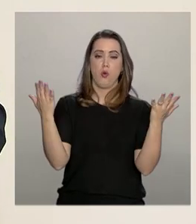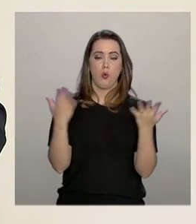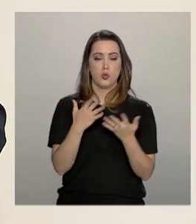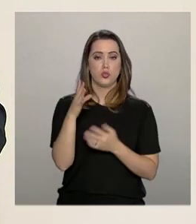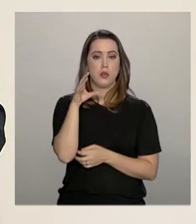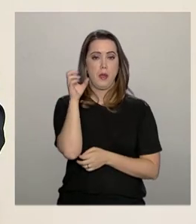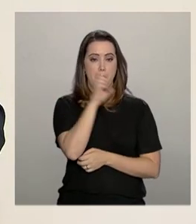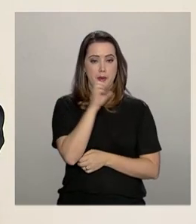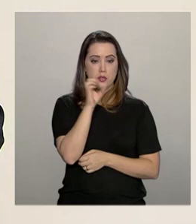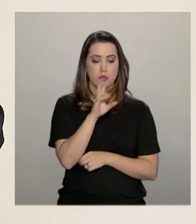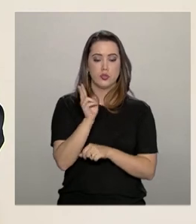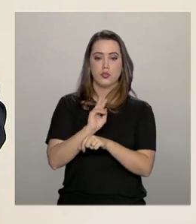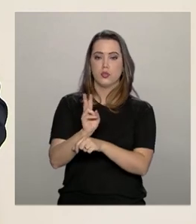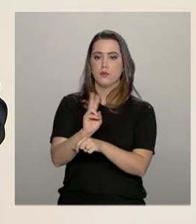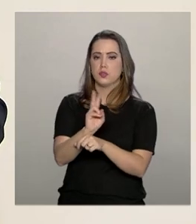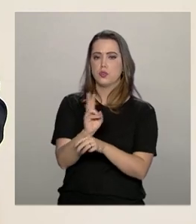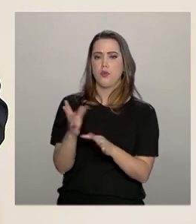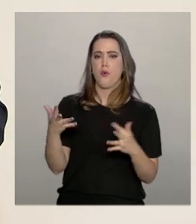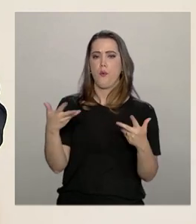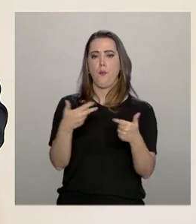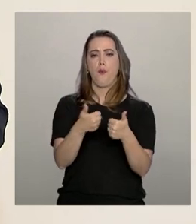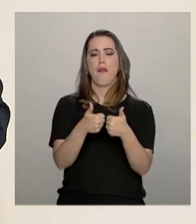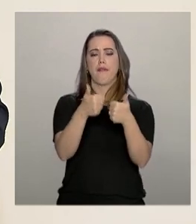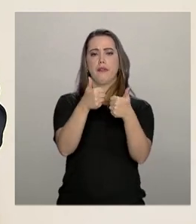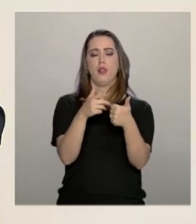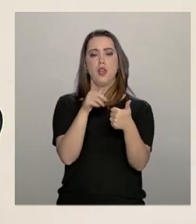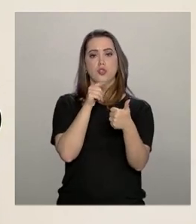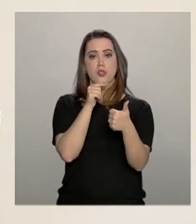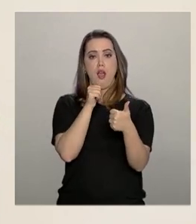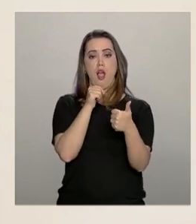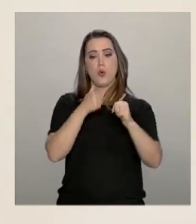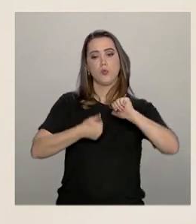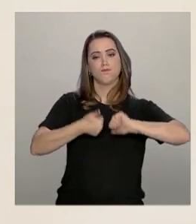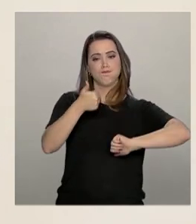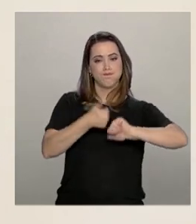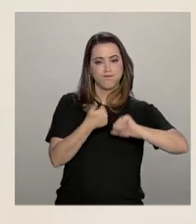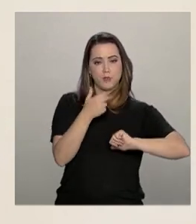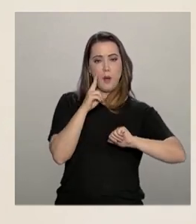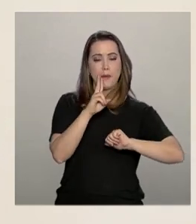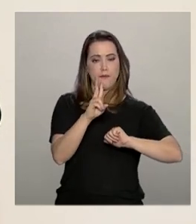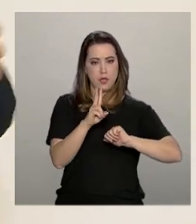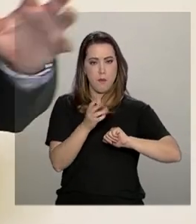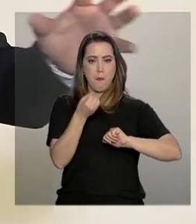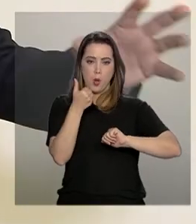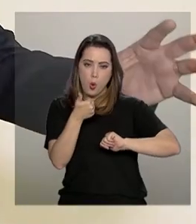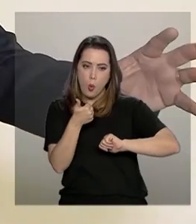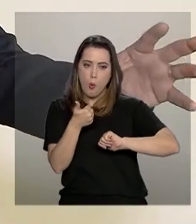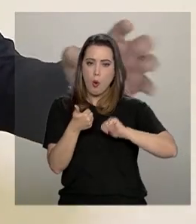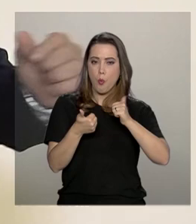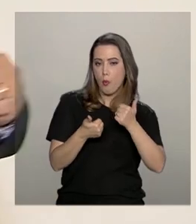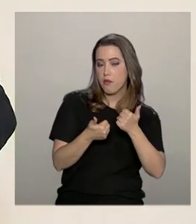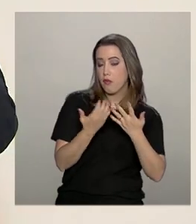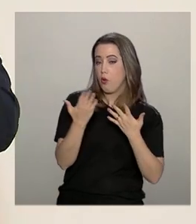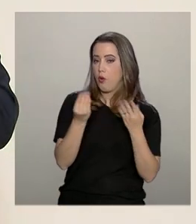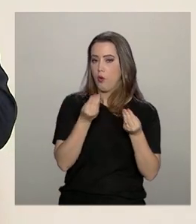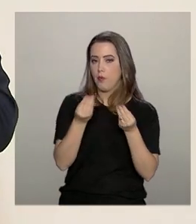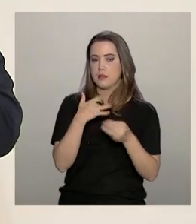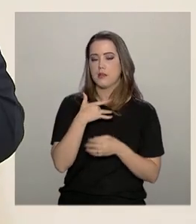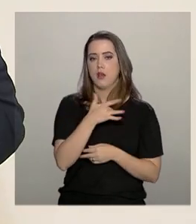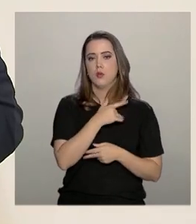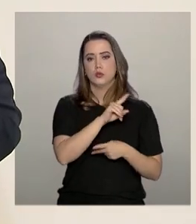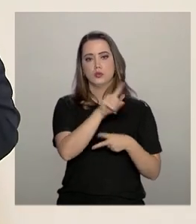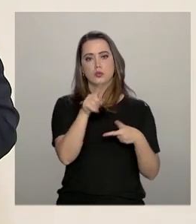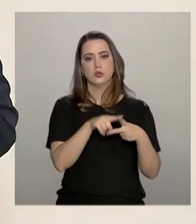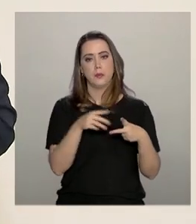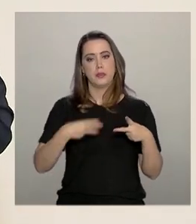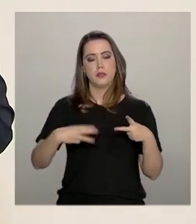emergência e à vigilância da qualidade da água para consumo humano. Então, referente à área da saúde,